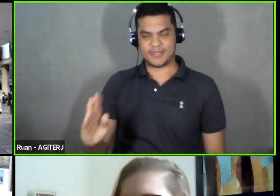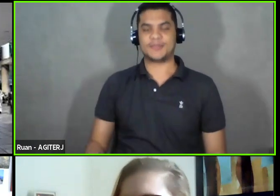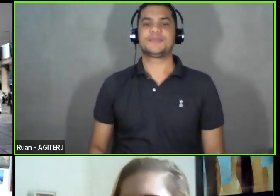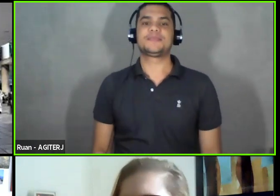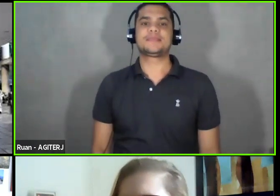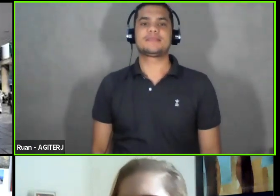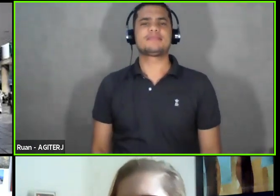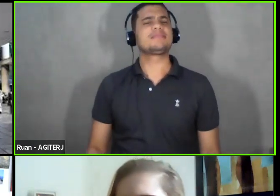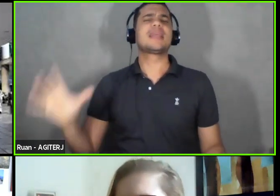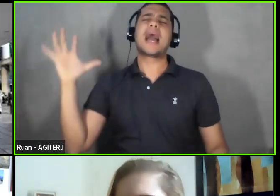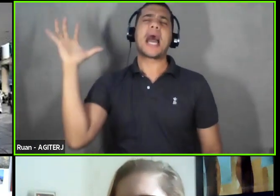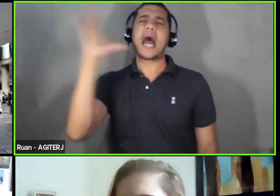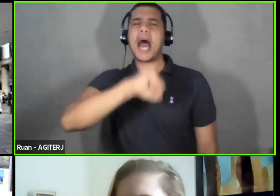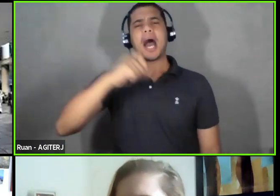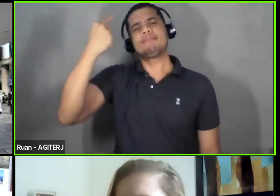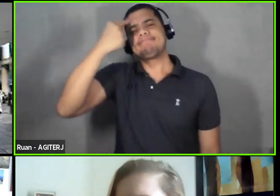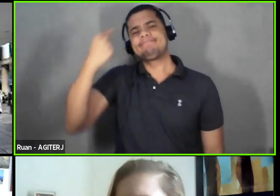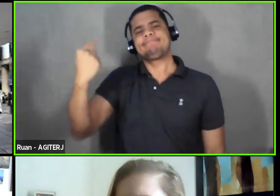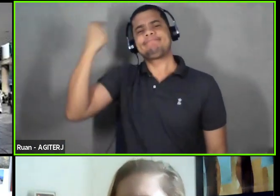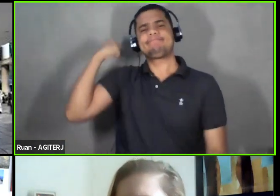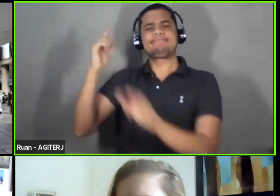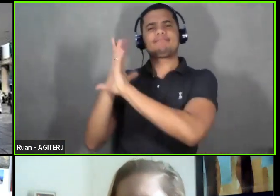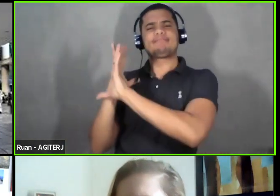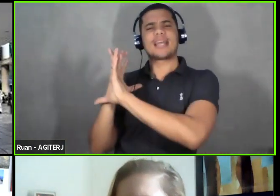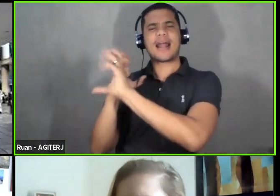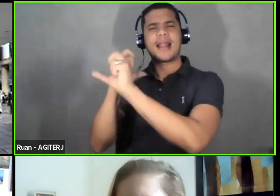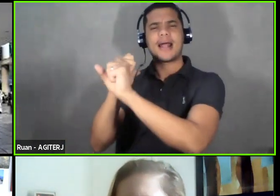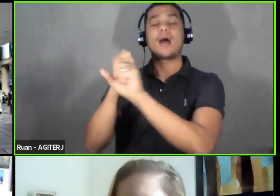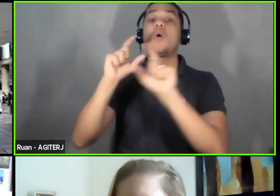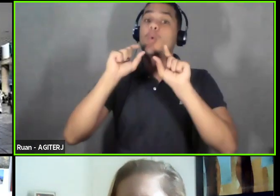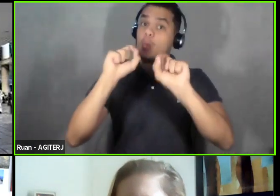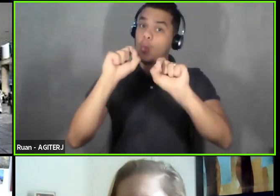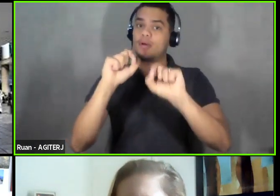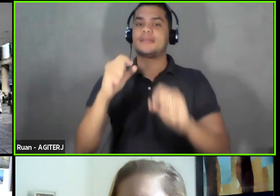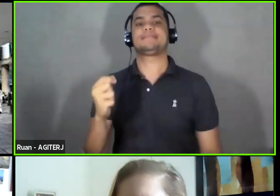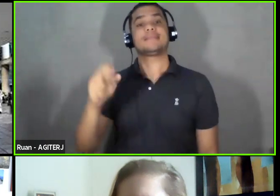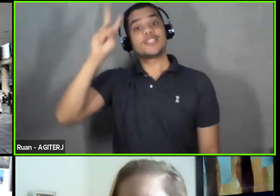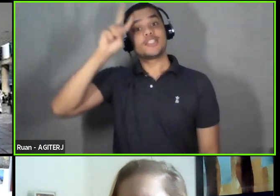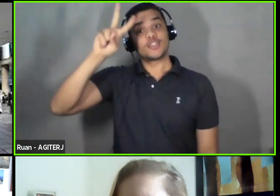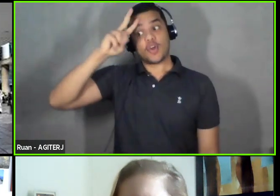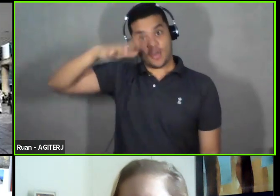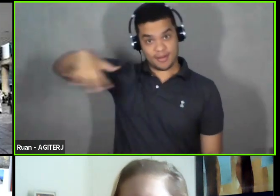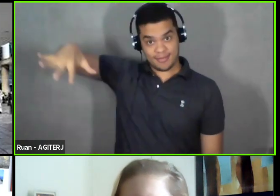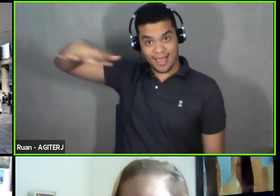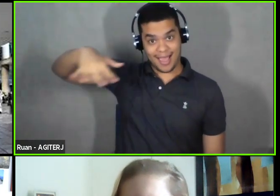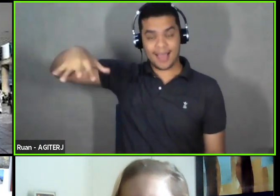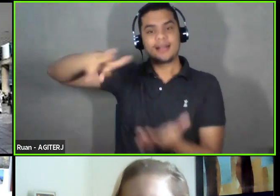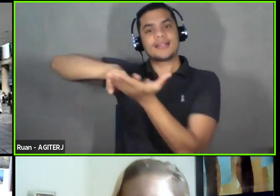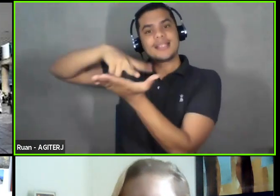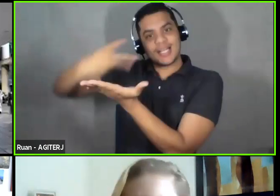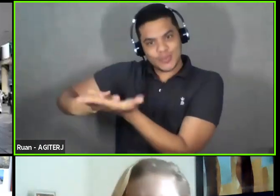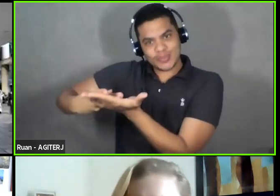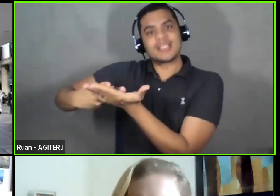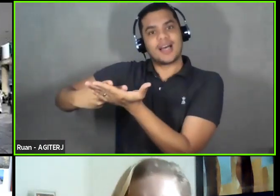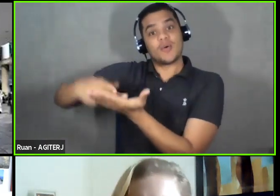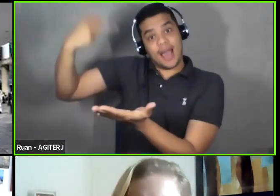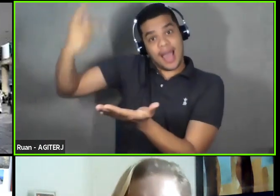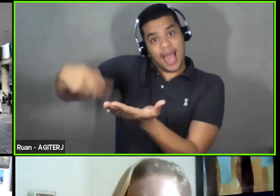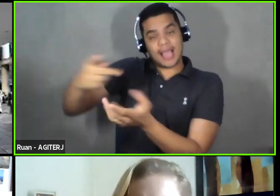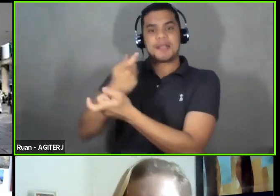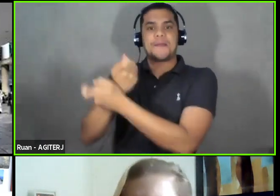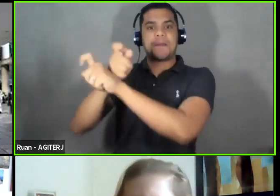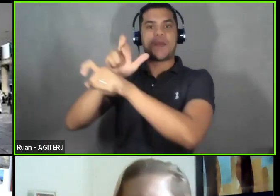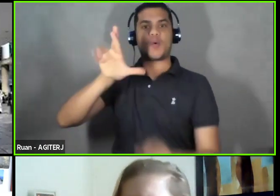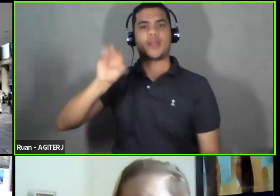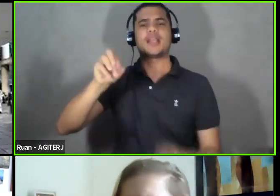Numa rápida retrospectiva, eu posso dizer que a história da área de tradução da PUC-Rio, assim como a